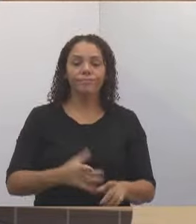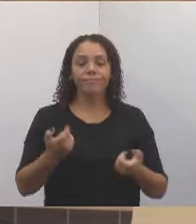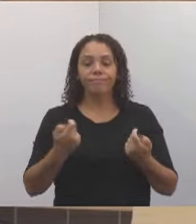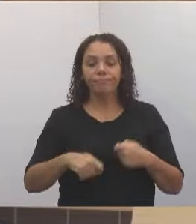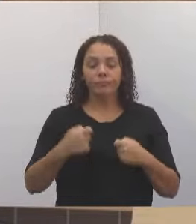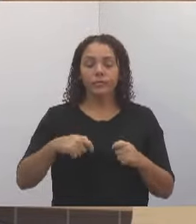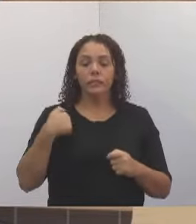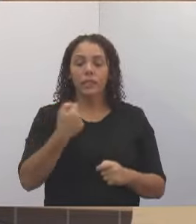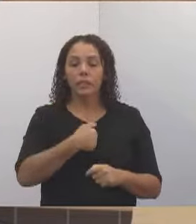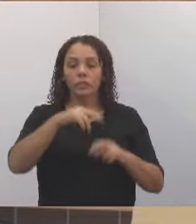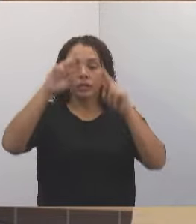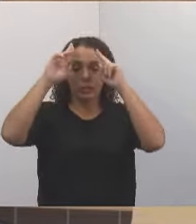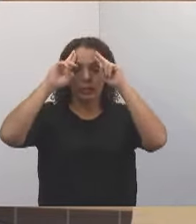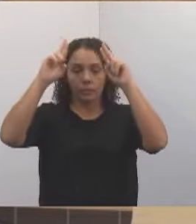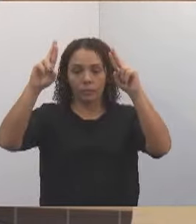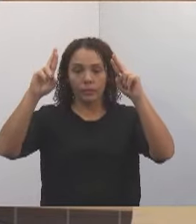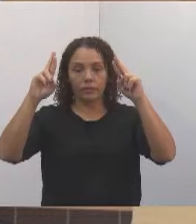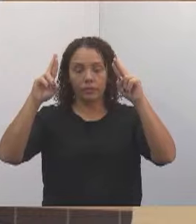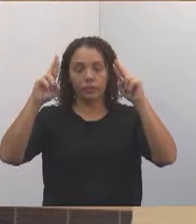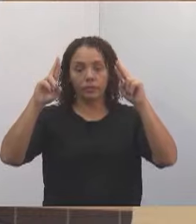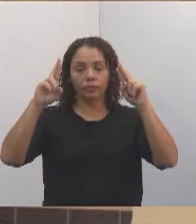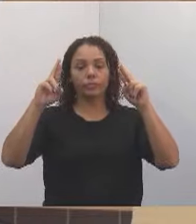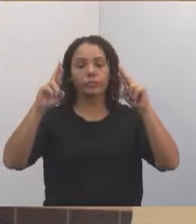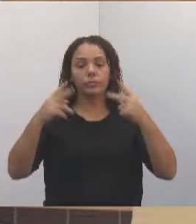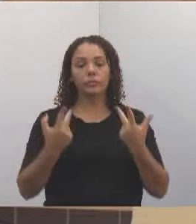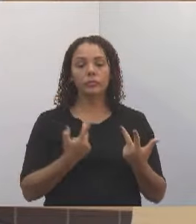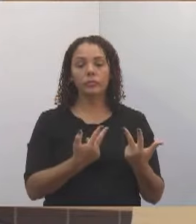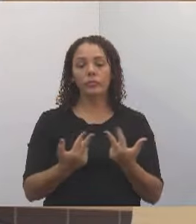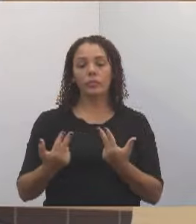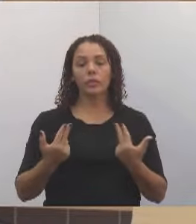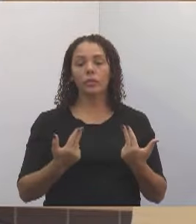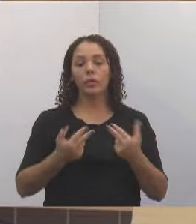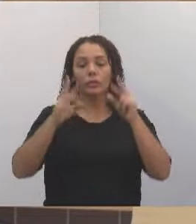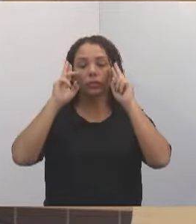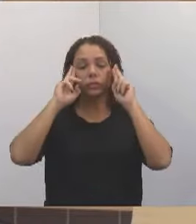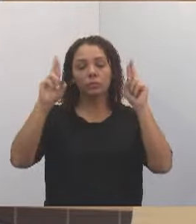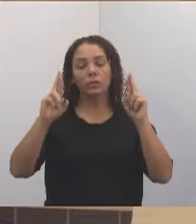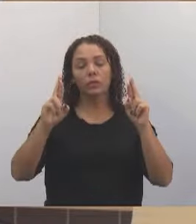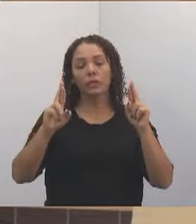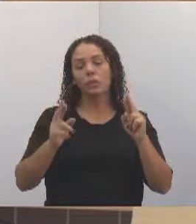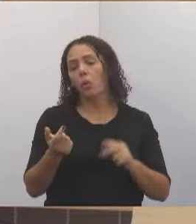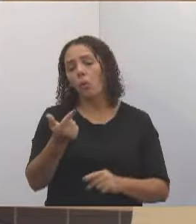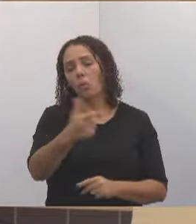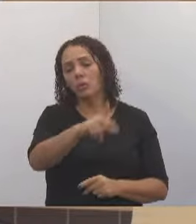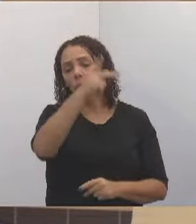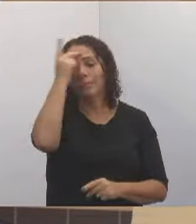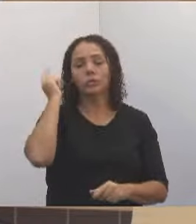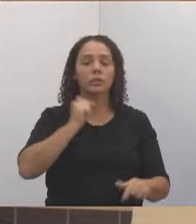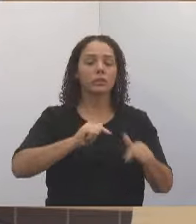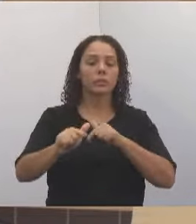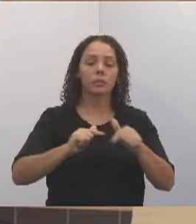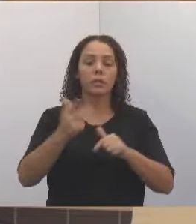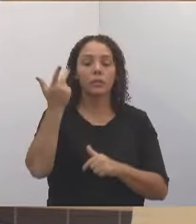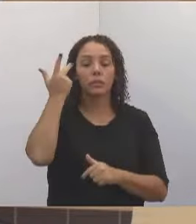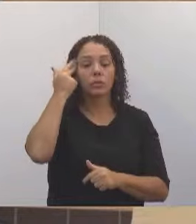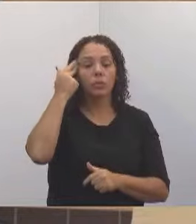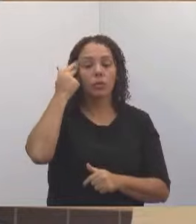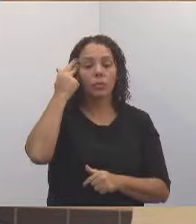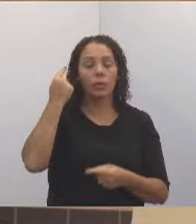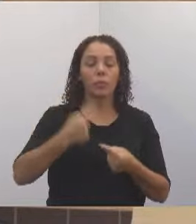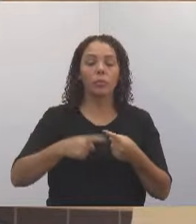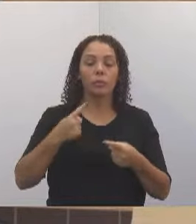Precisa que a gente respeite, assim como se respeita qualquer outro trabalhador. Porque,